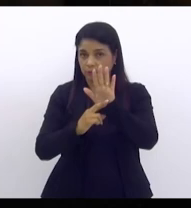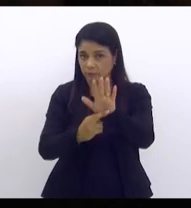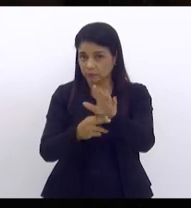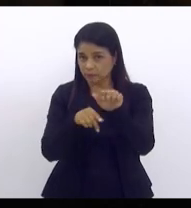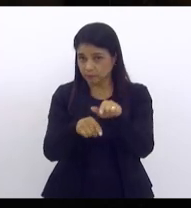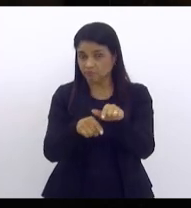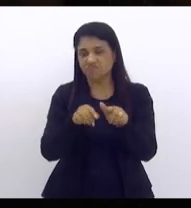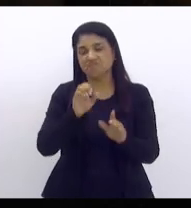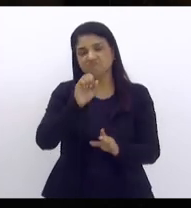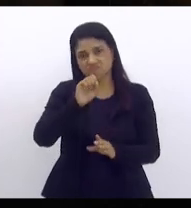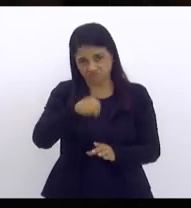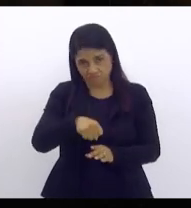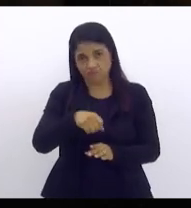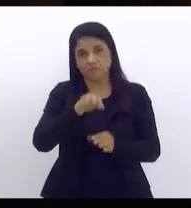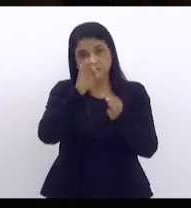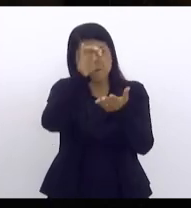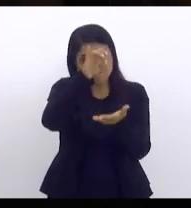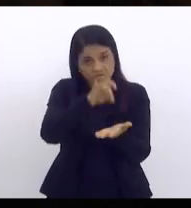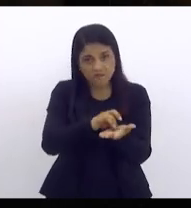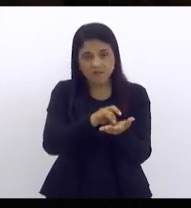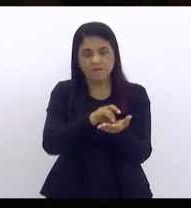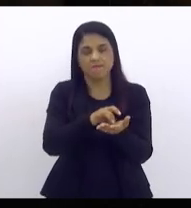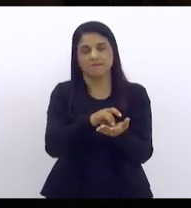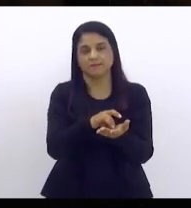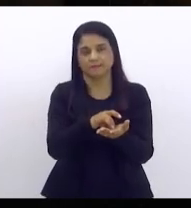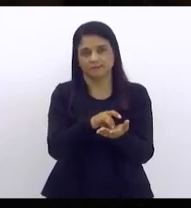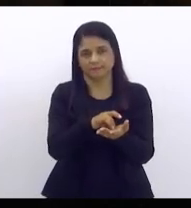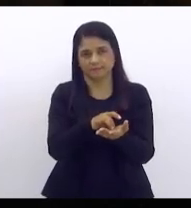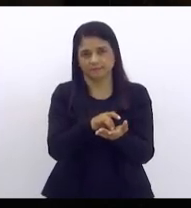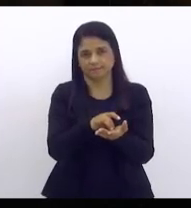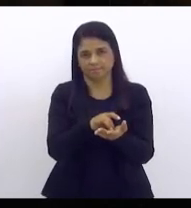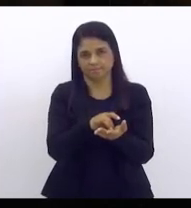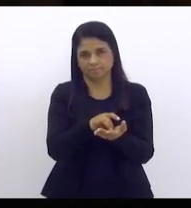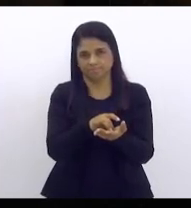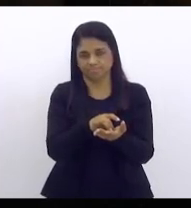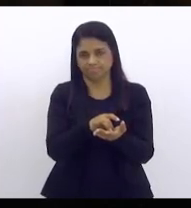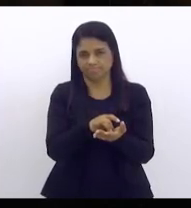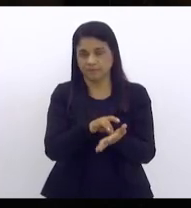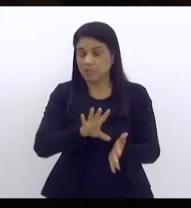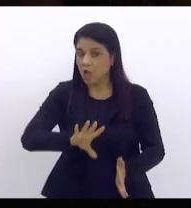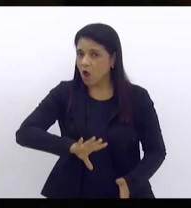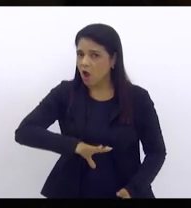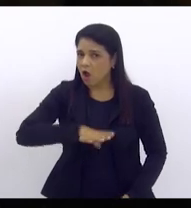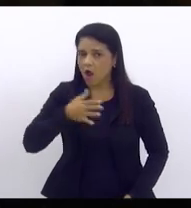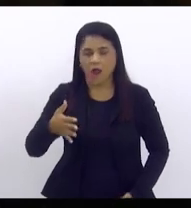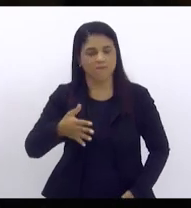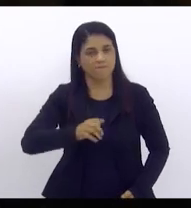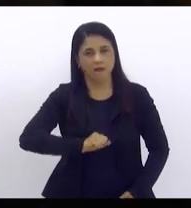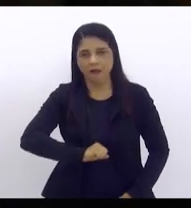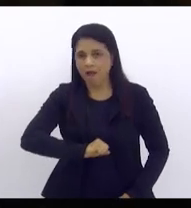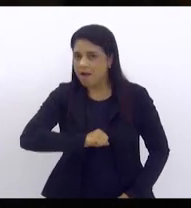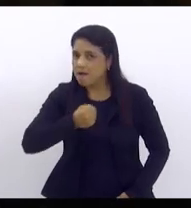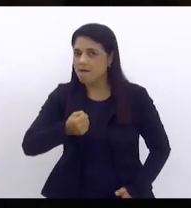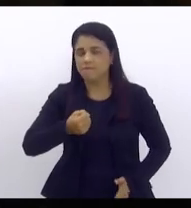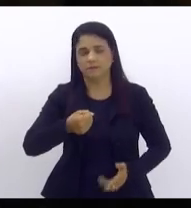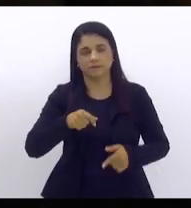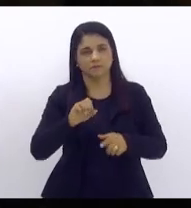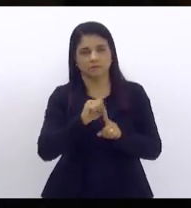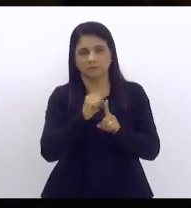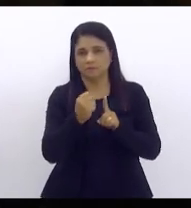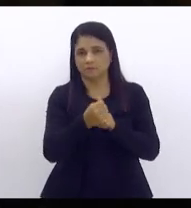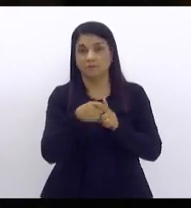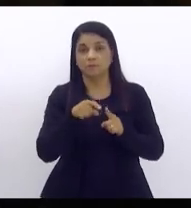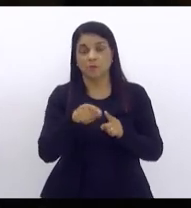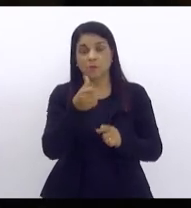sim são dados que deveria causar muita indignação na nossa sociedade, é que uma parcela